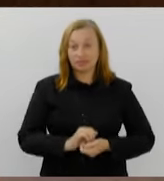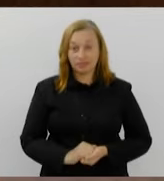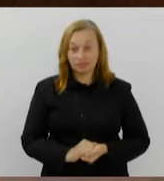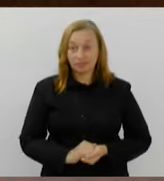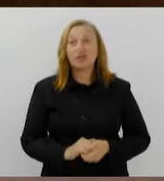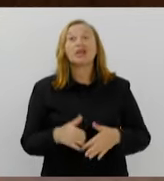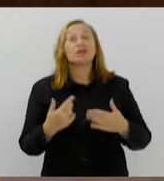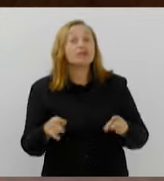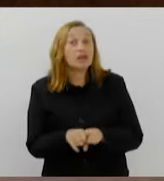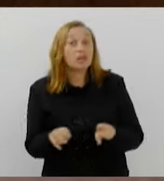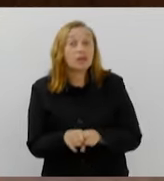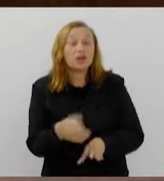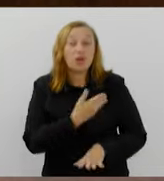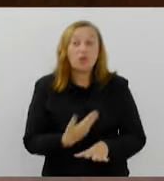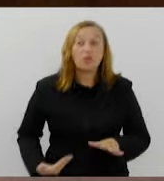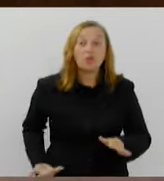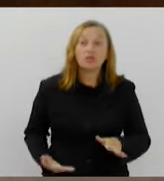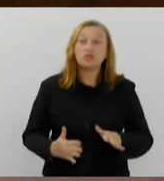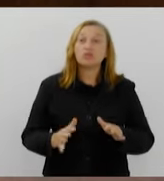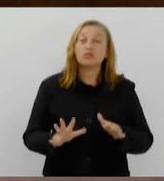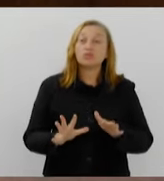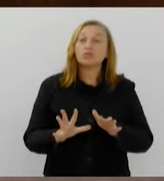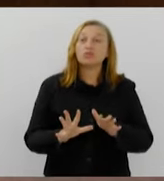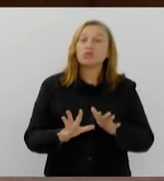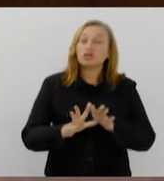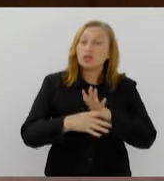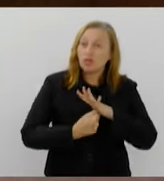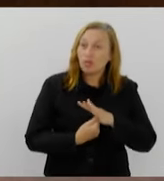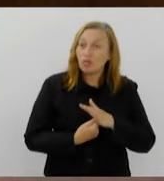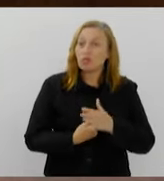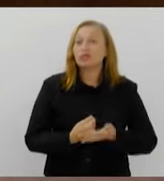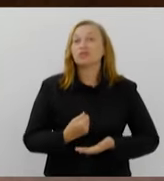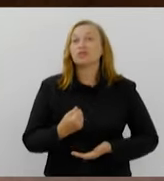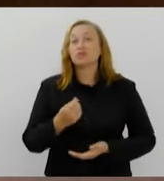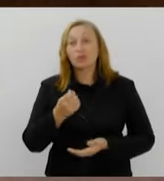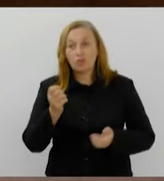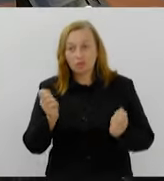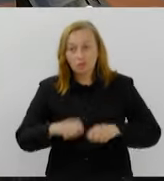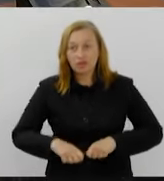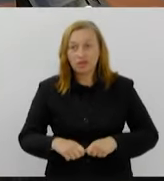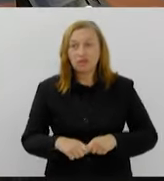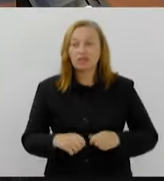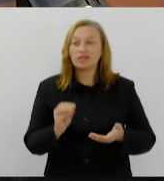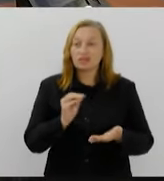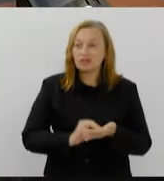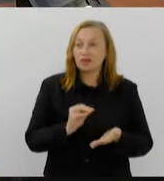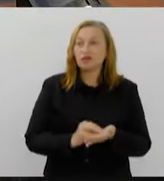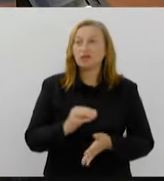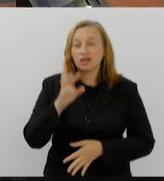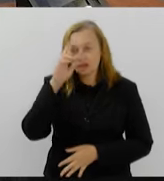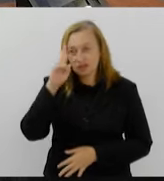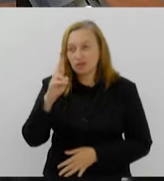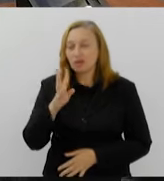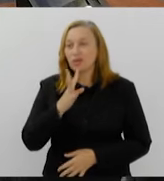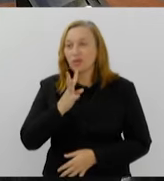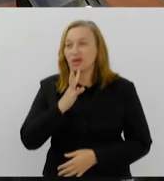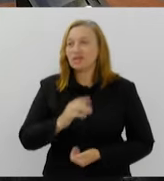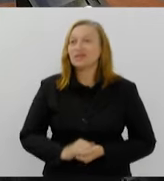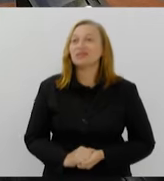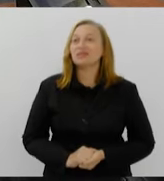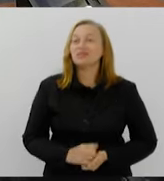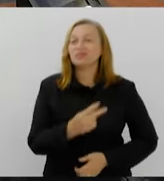também é um governo corrupto e de incompetência vossa excelência conhece muito obrigado Senor Presidente deputada beronica Lima foi